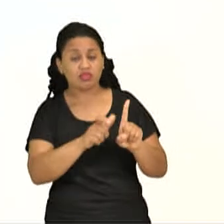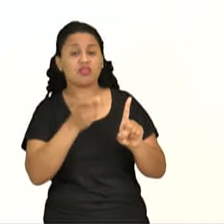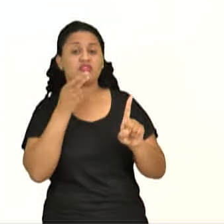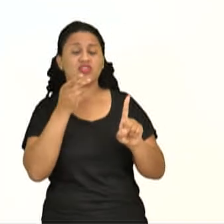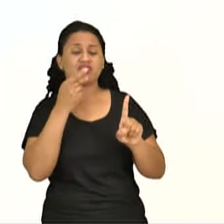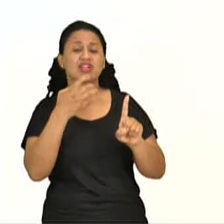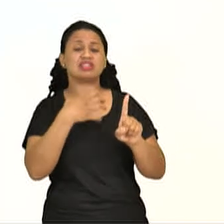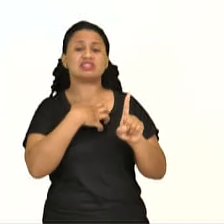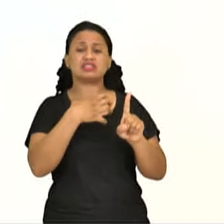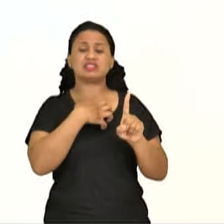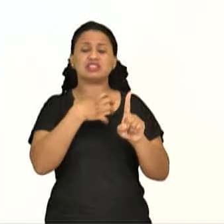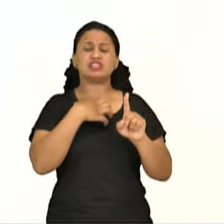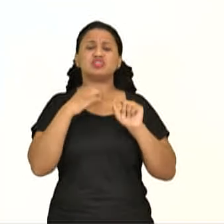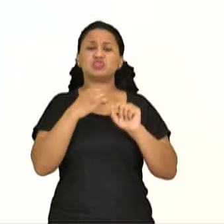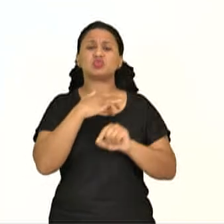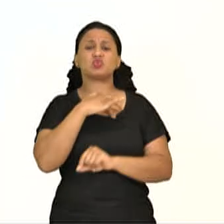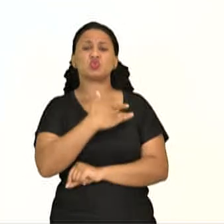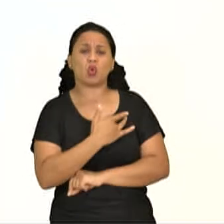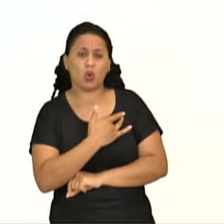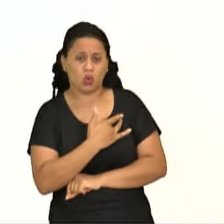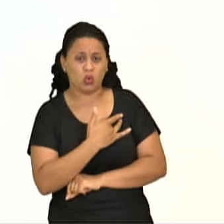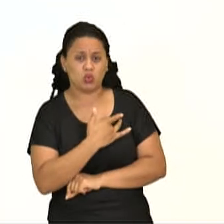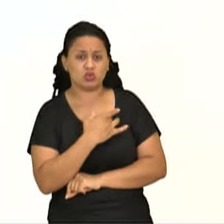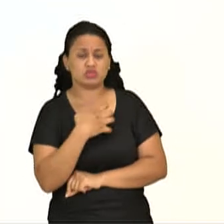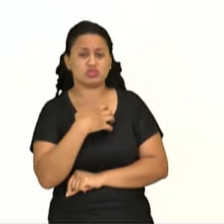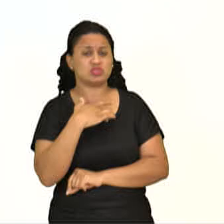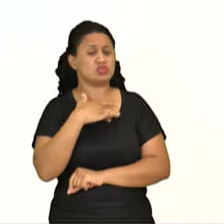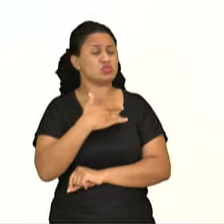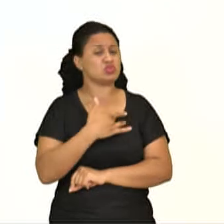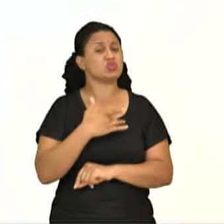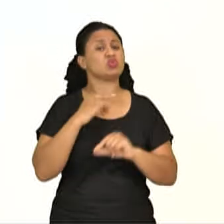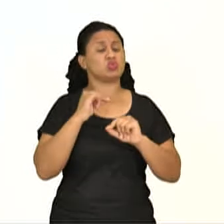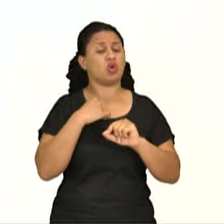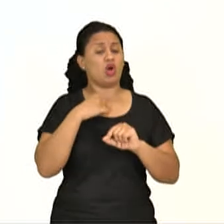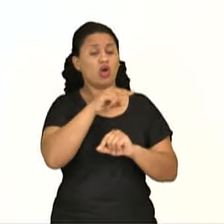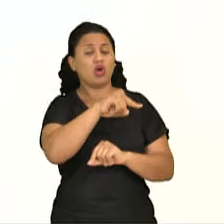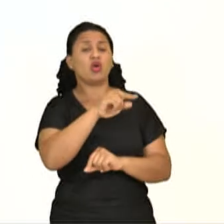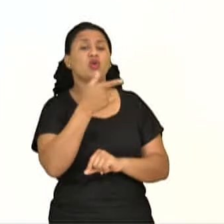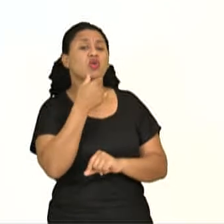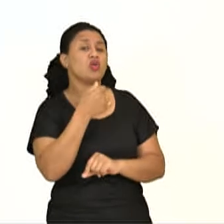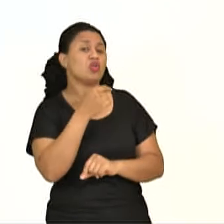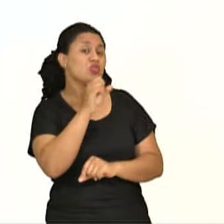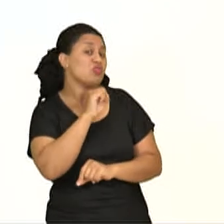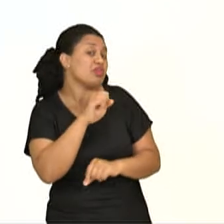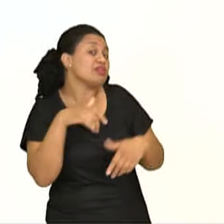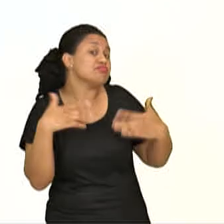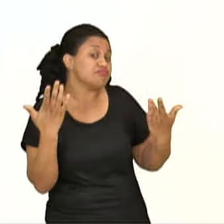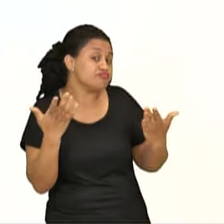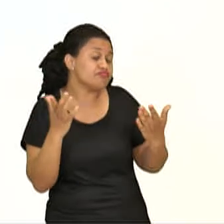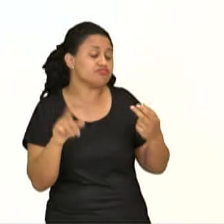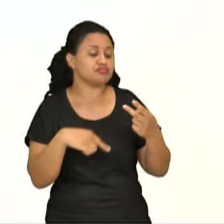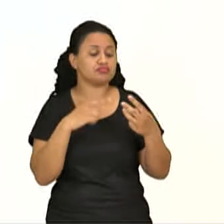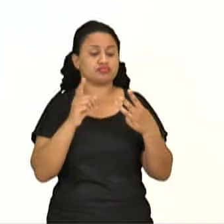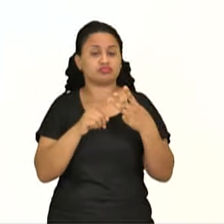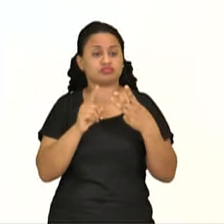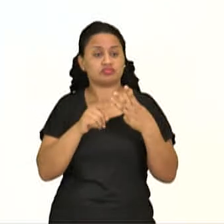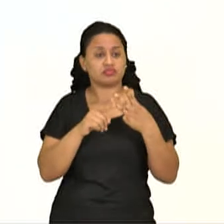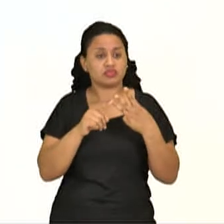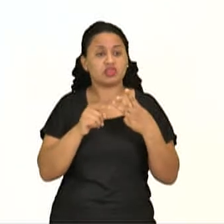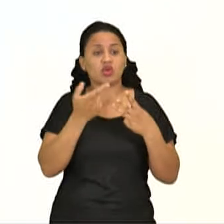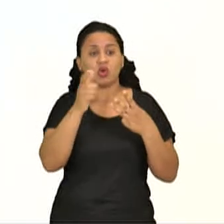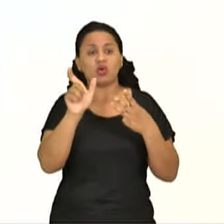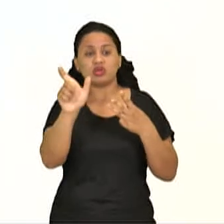ter sentido pena tão grande de seu velho? Próxima questão,